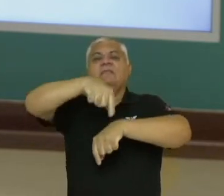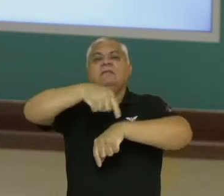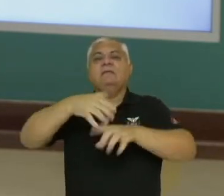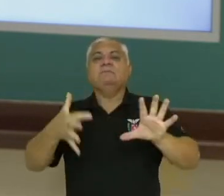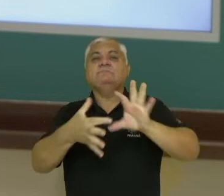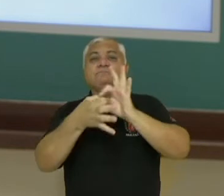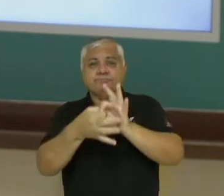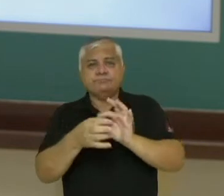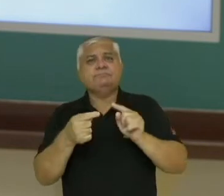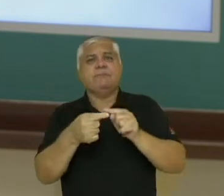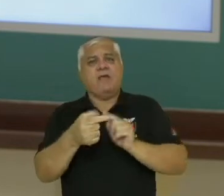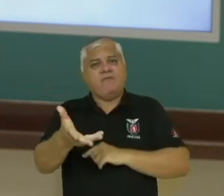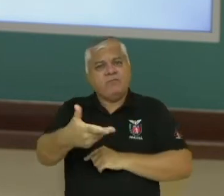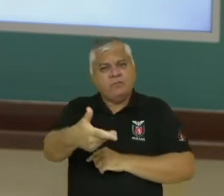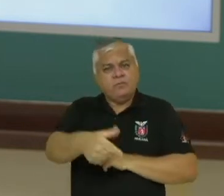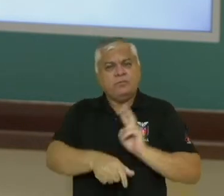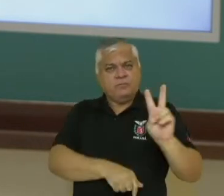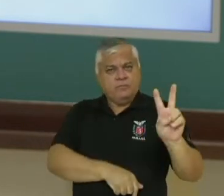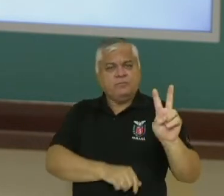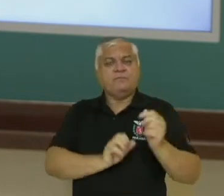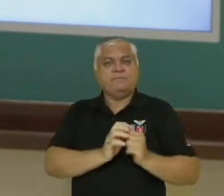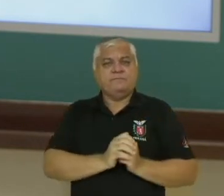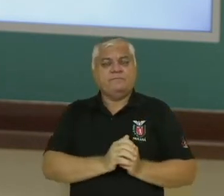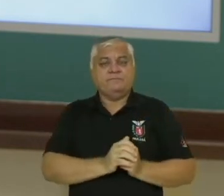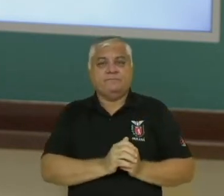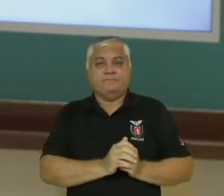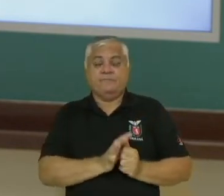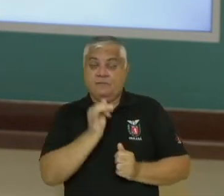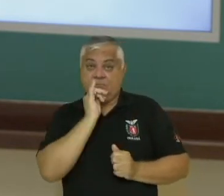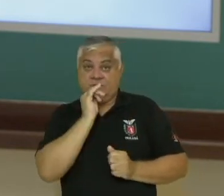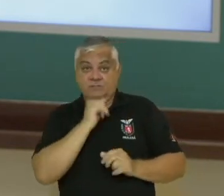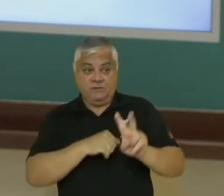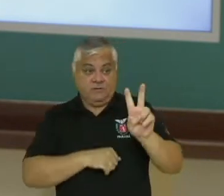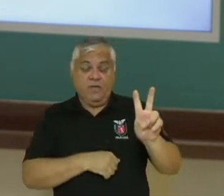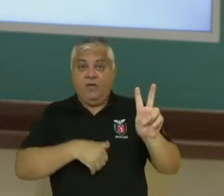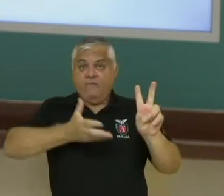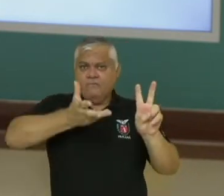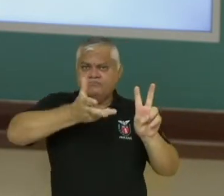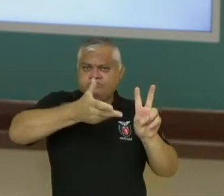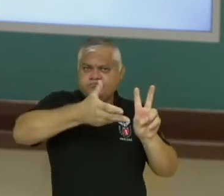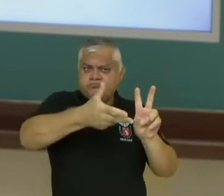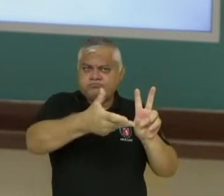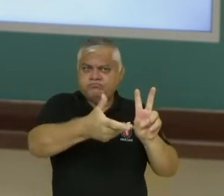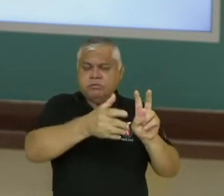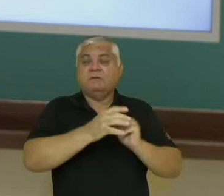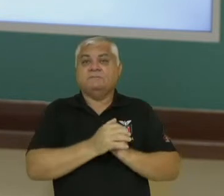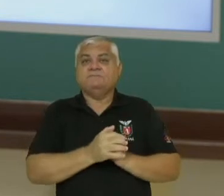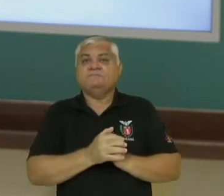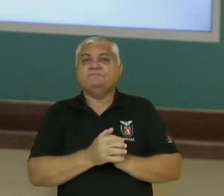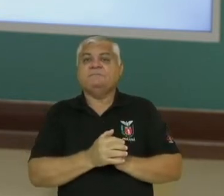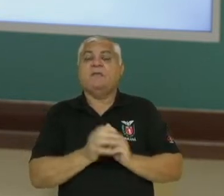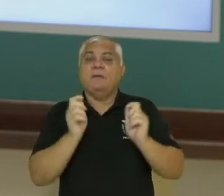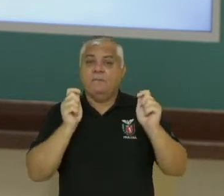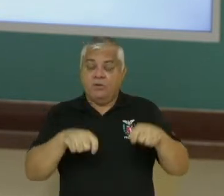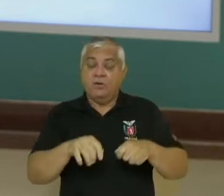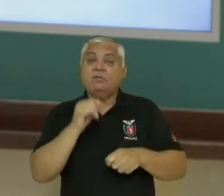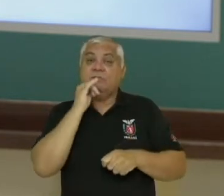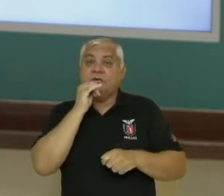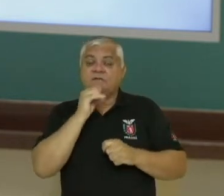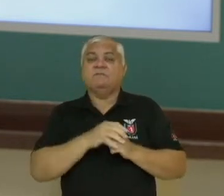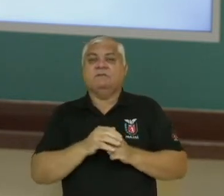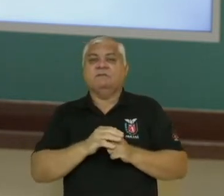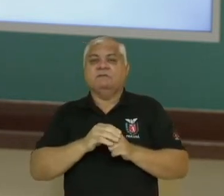com a velocidade. Por exemplo, a velocidade, por exemplo, ela é uma grandeza relacionada